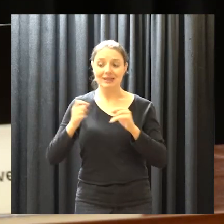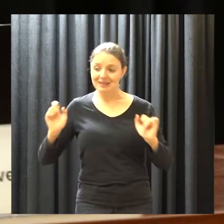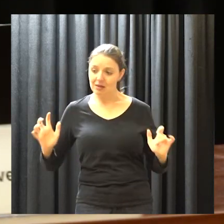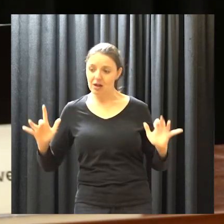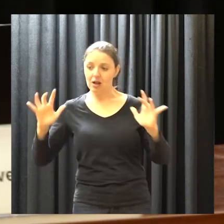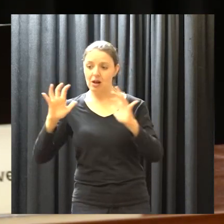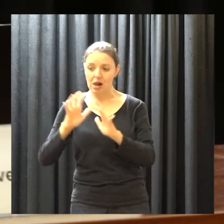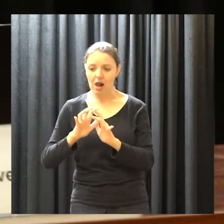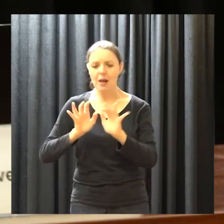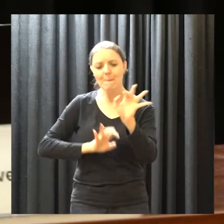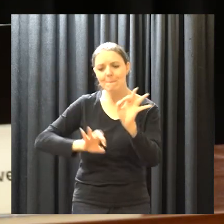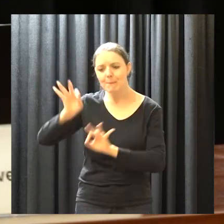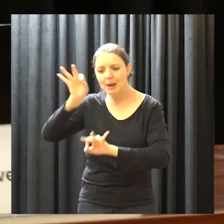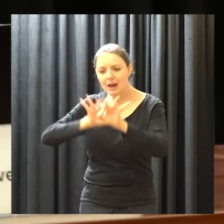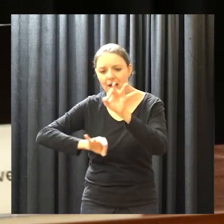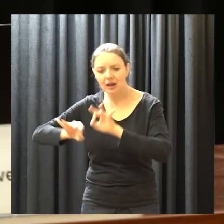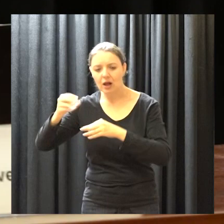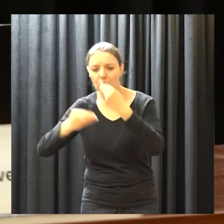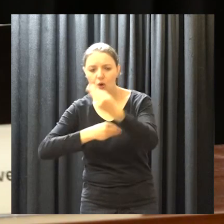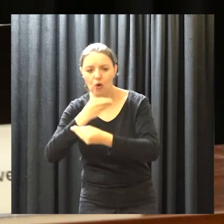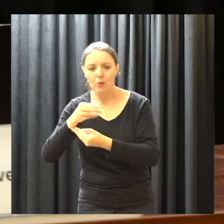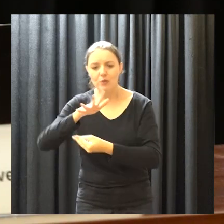com diferentes corporalidades.